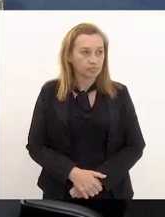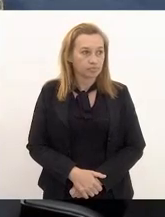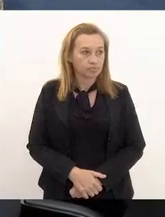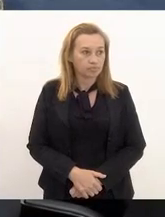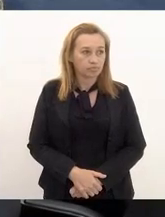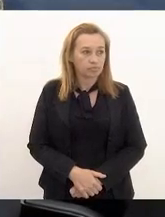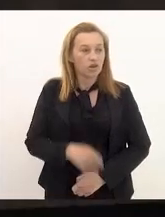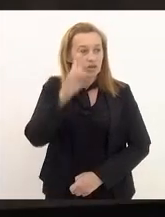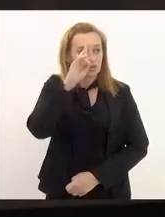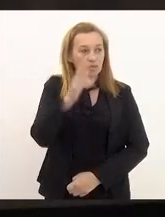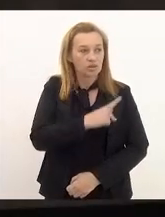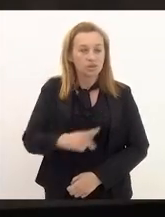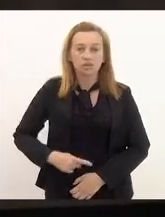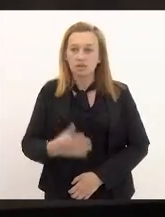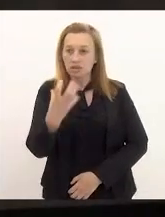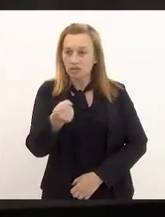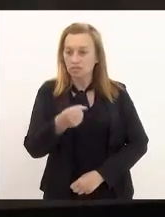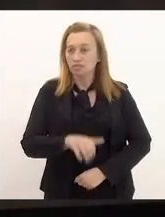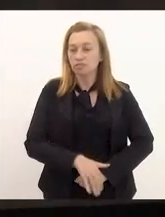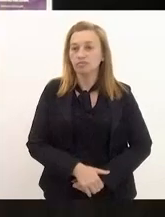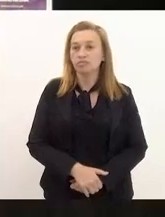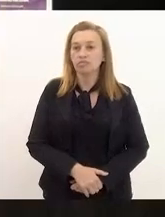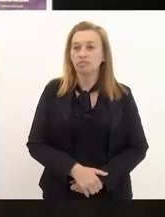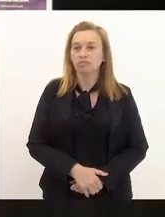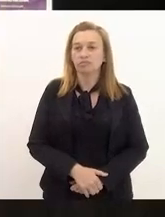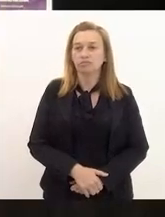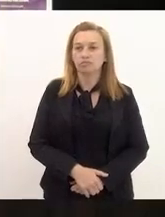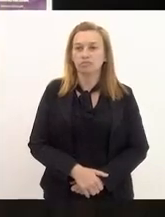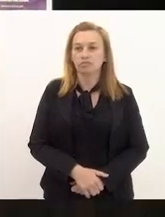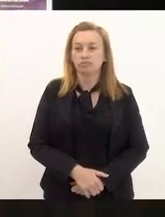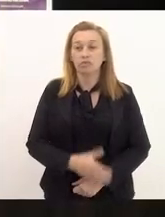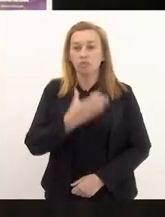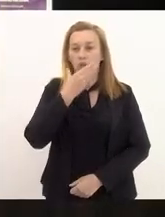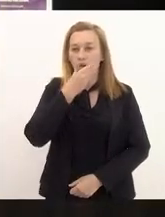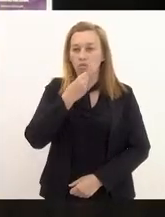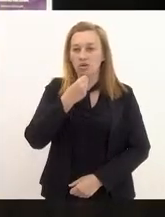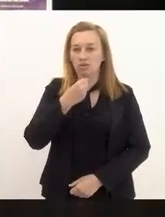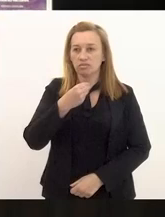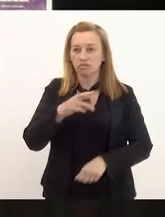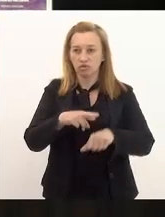Senhor presidente, parecia favorável. O homem de Belfo Rojo.